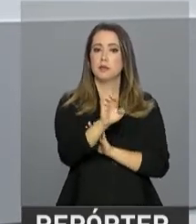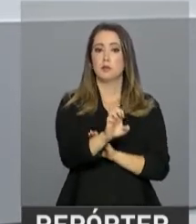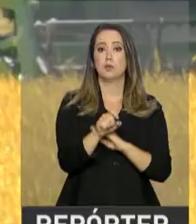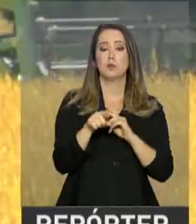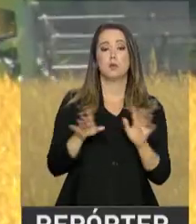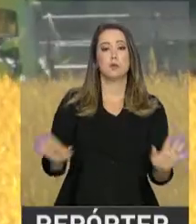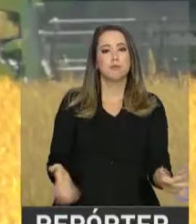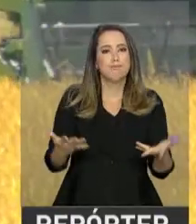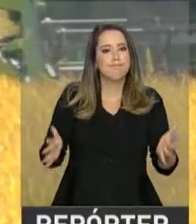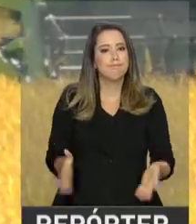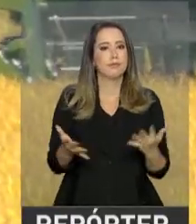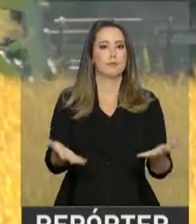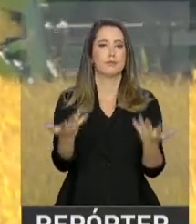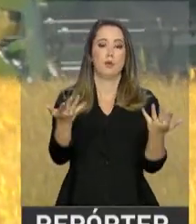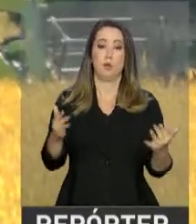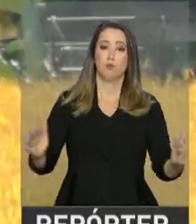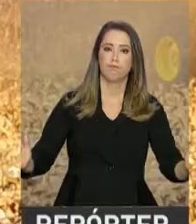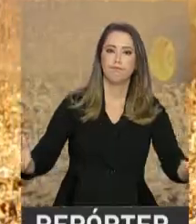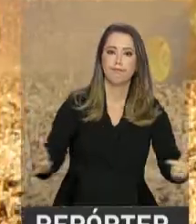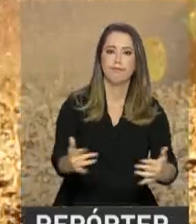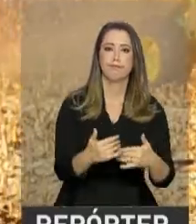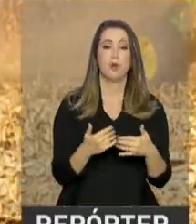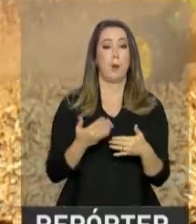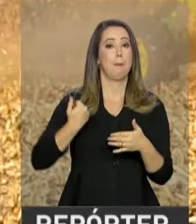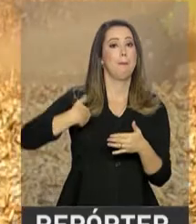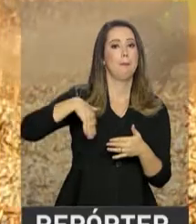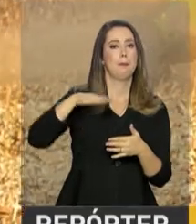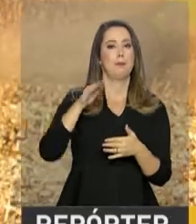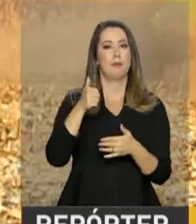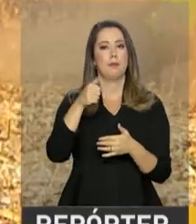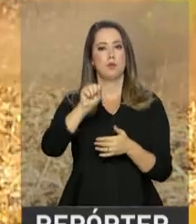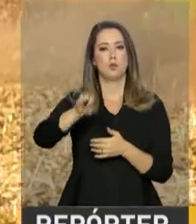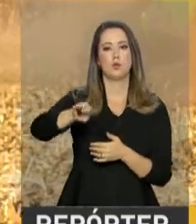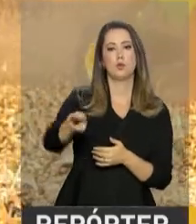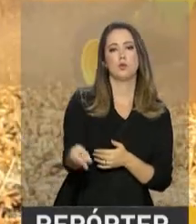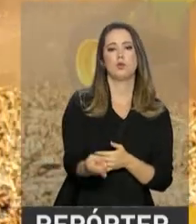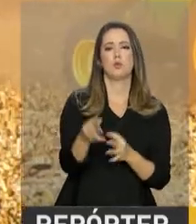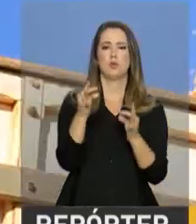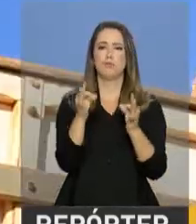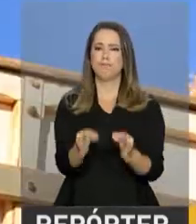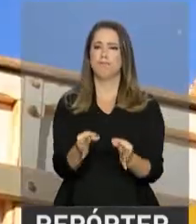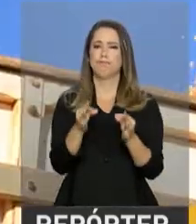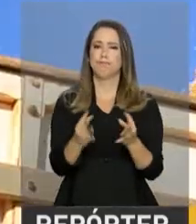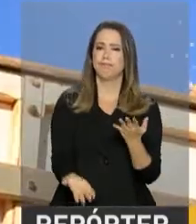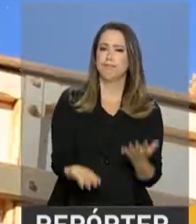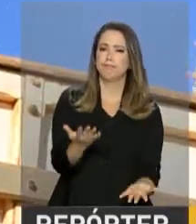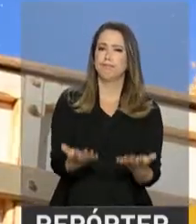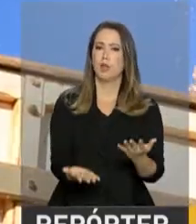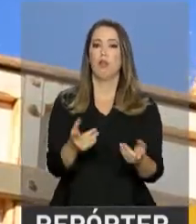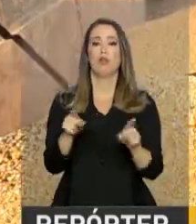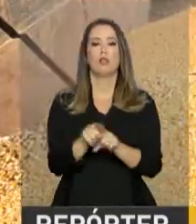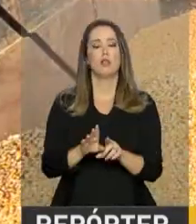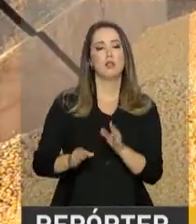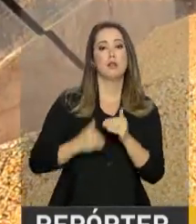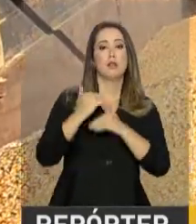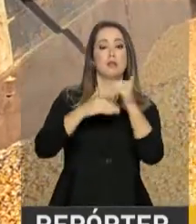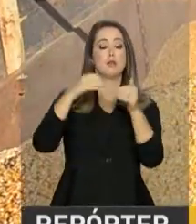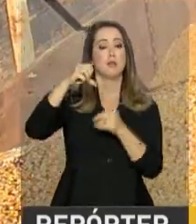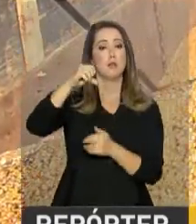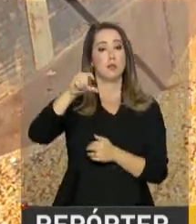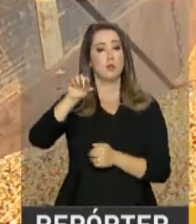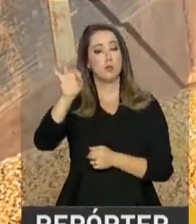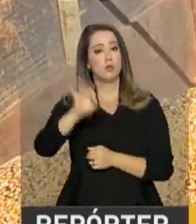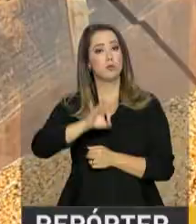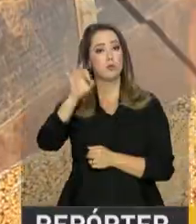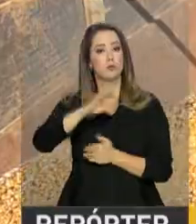produção agrícola estimada para a região será de quase 18 milhões de toneladas, com crescimento de 9% em